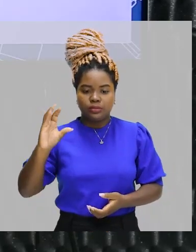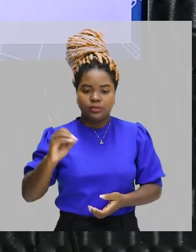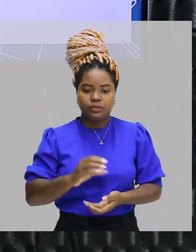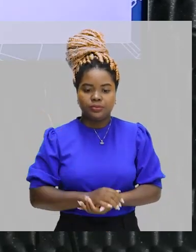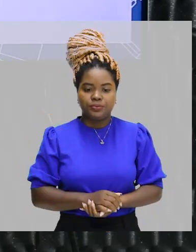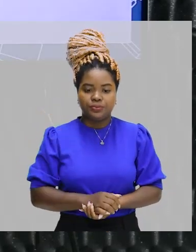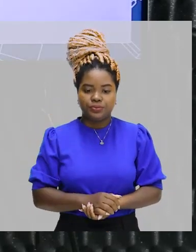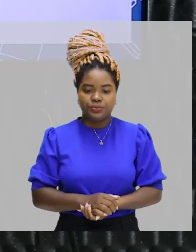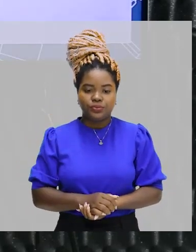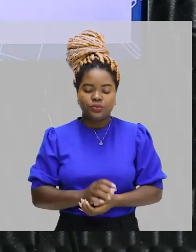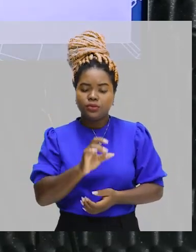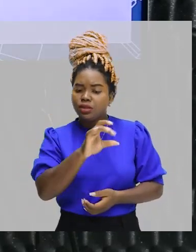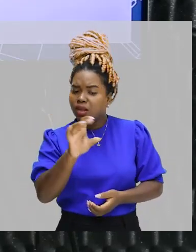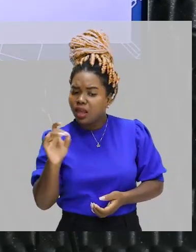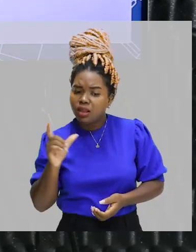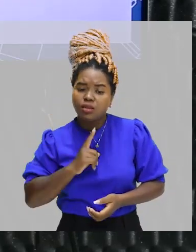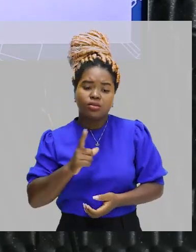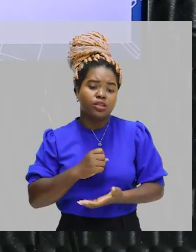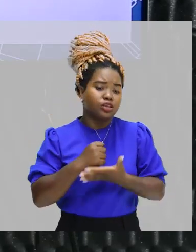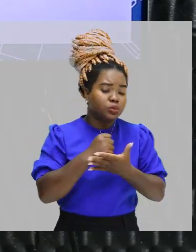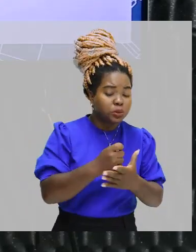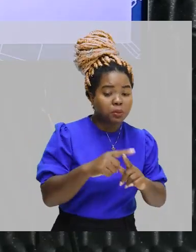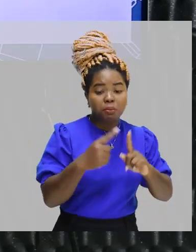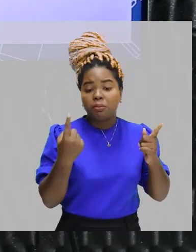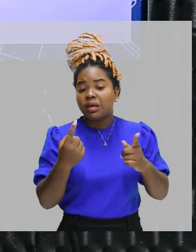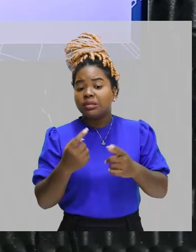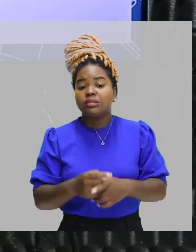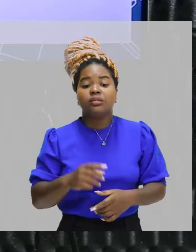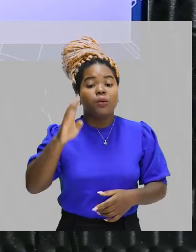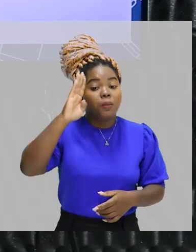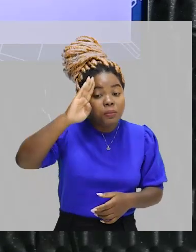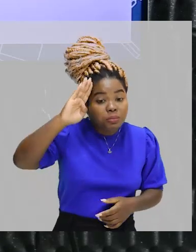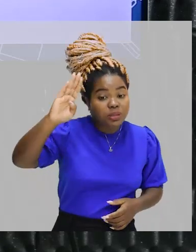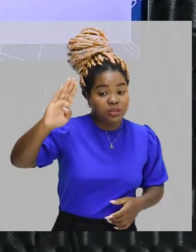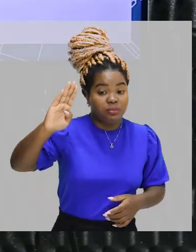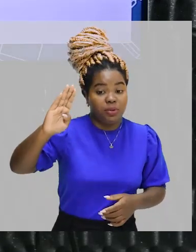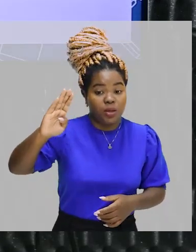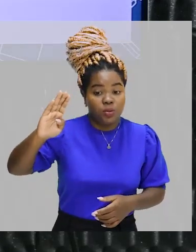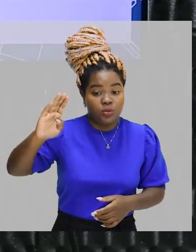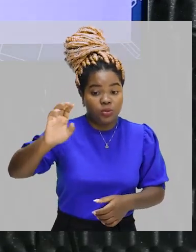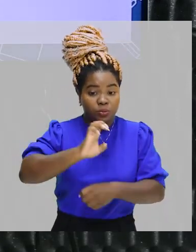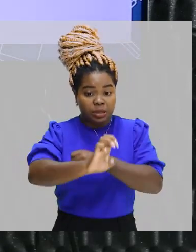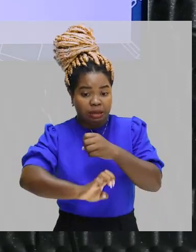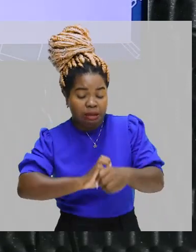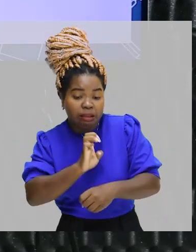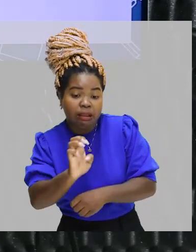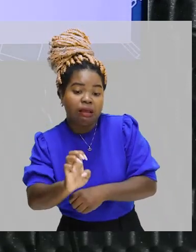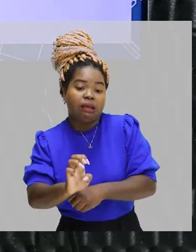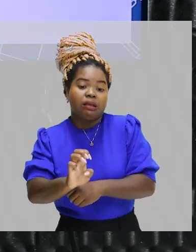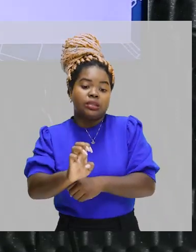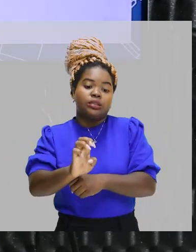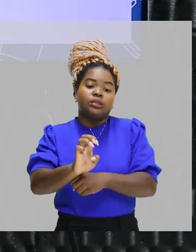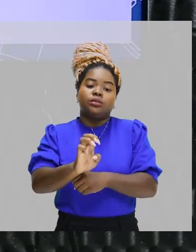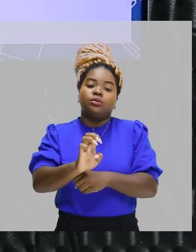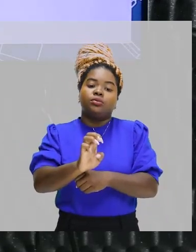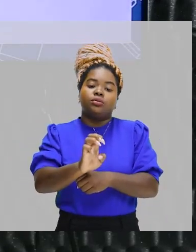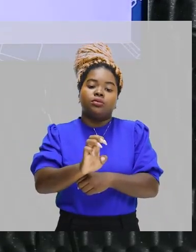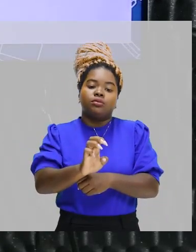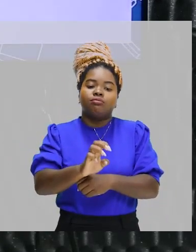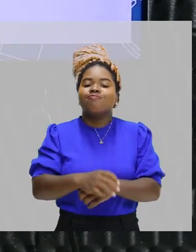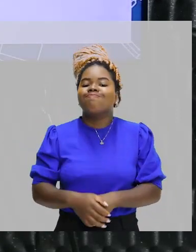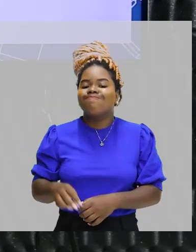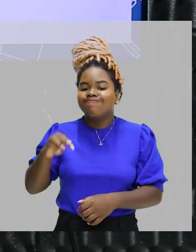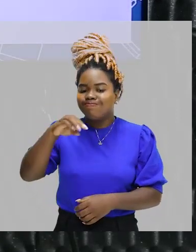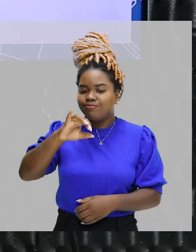isso? Então, cada um tem sua contribuição aí. Mas quem falou sobre elétron, né, e determinou a sua carga